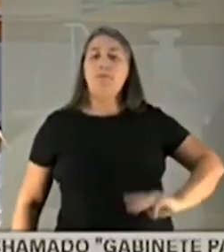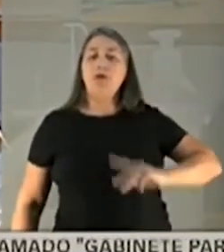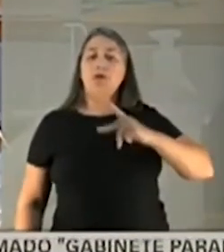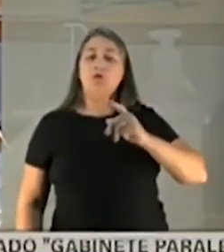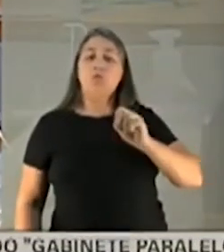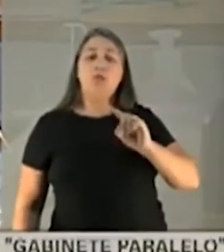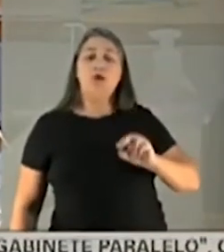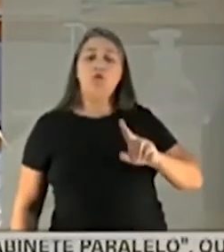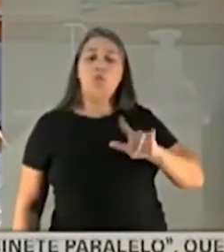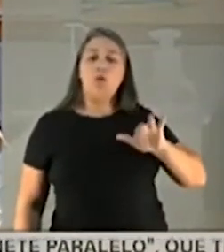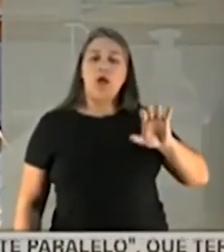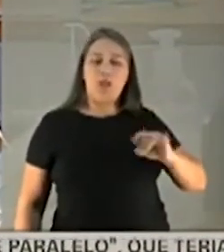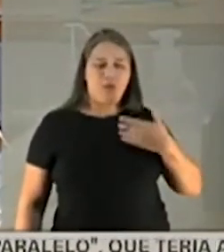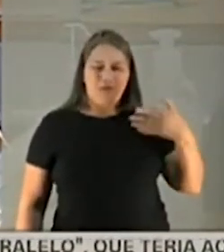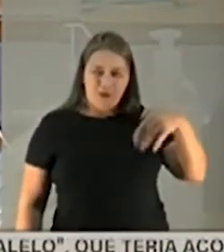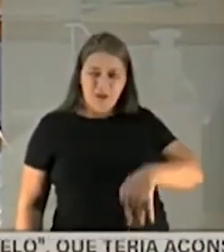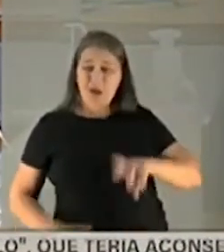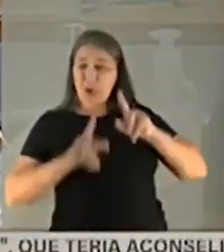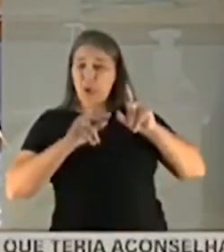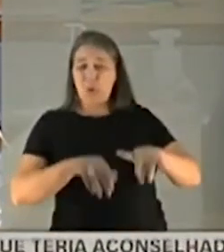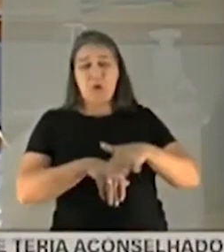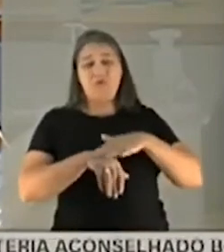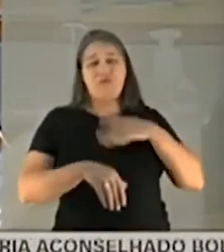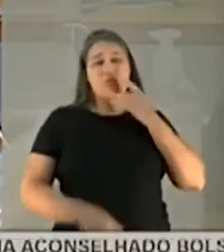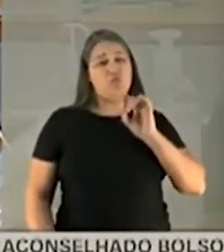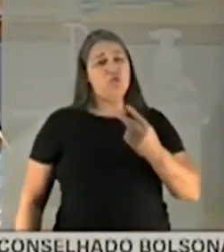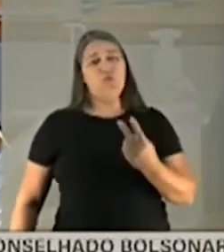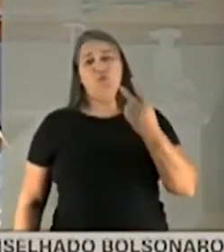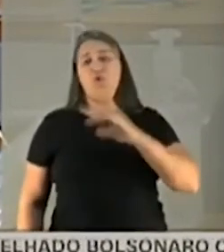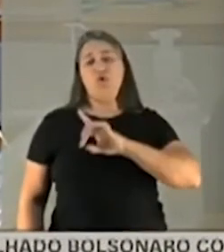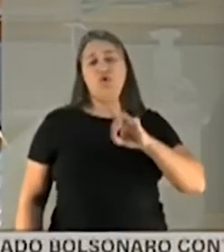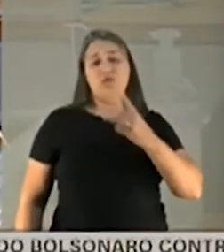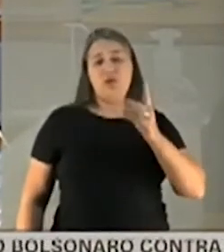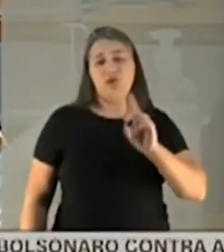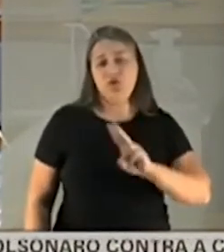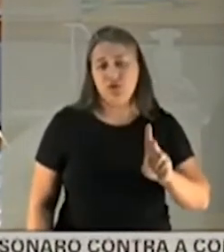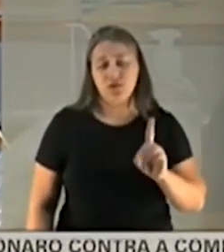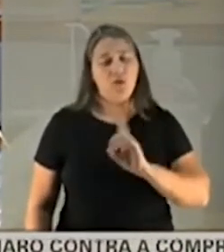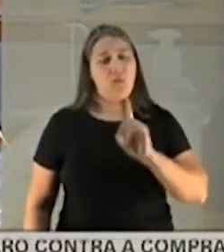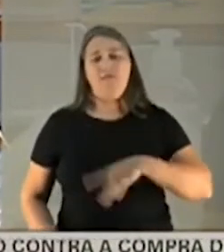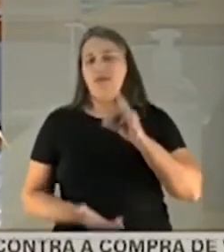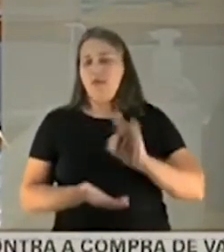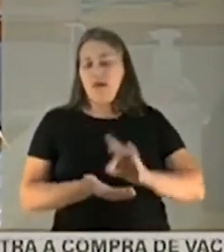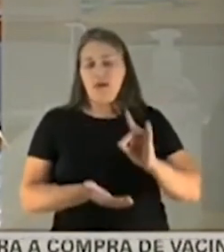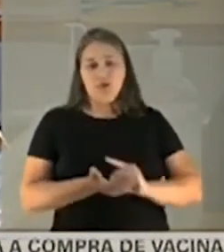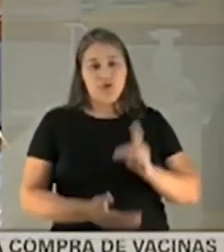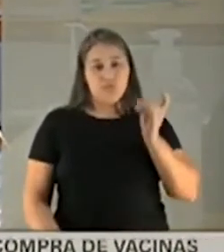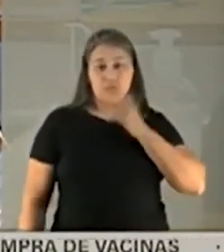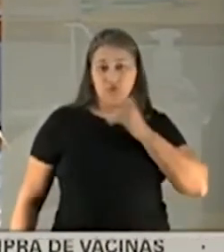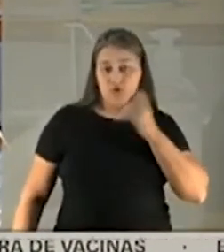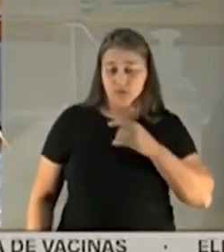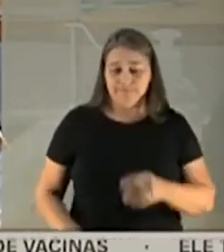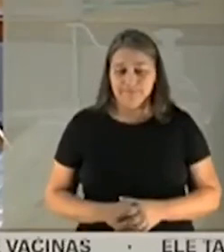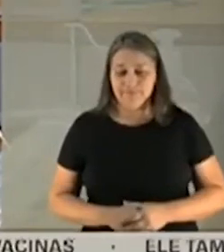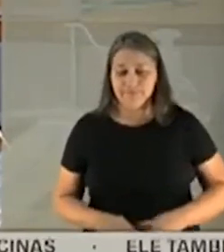com essa mesma conversa. Não, só foram 2 dias, 3 dias. Não é verdade, é mentira. Elcio